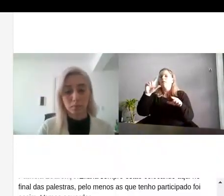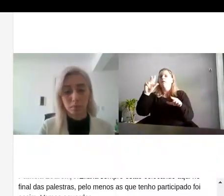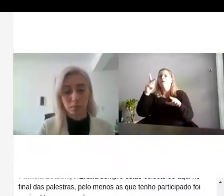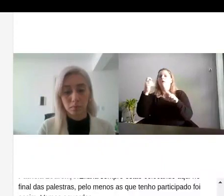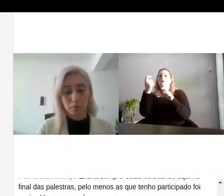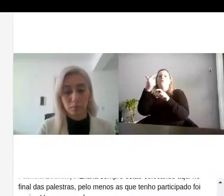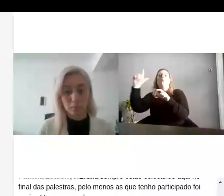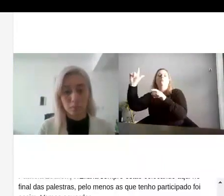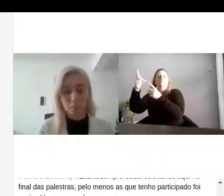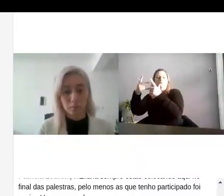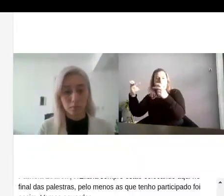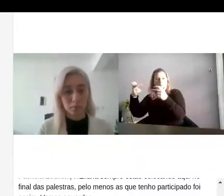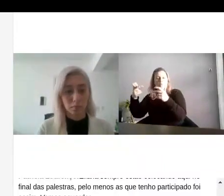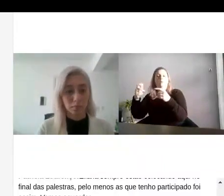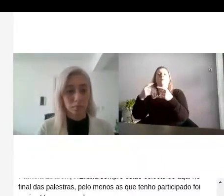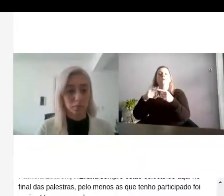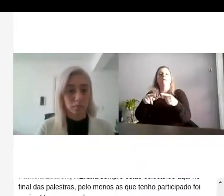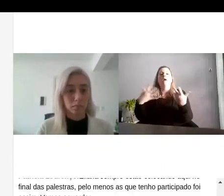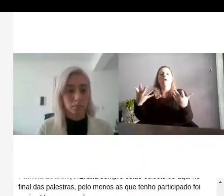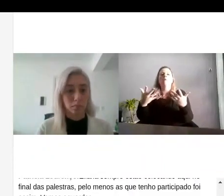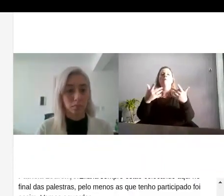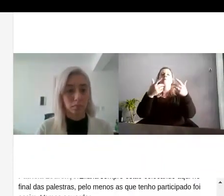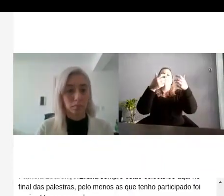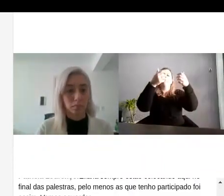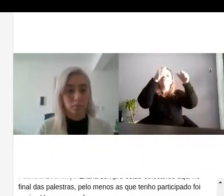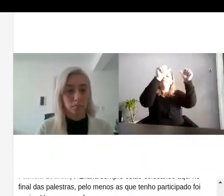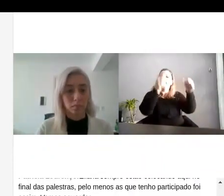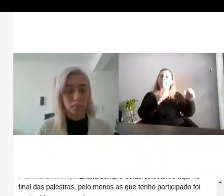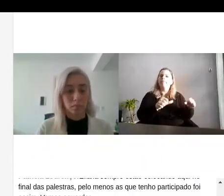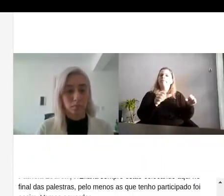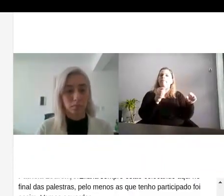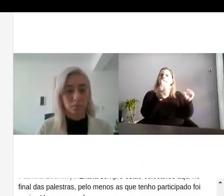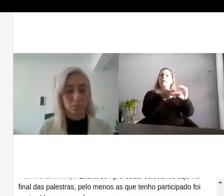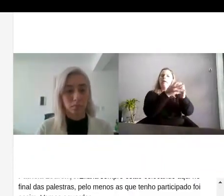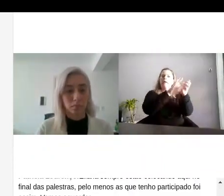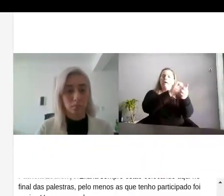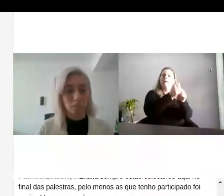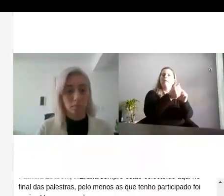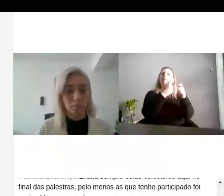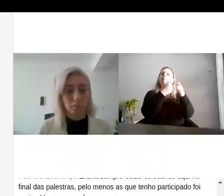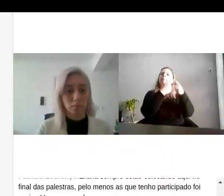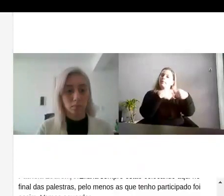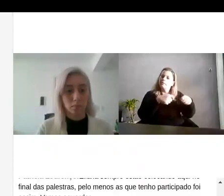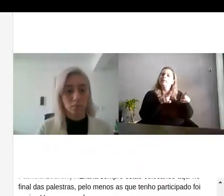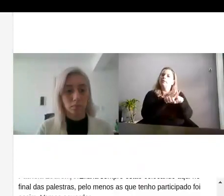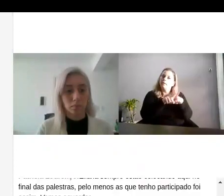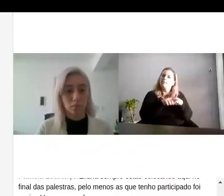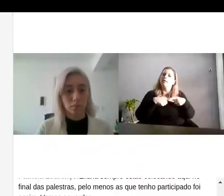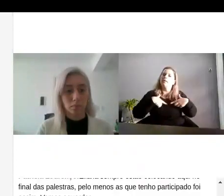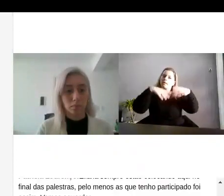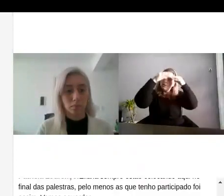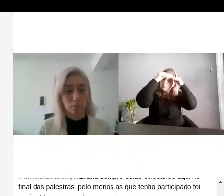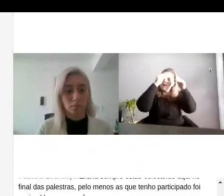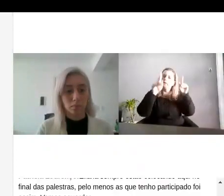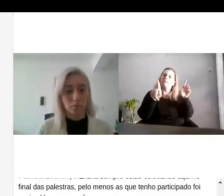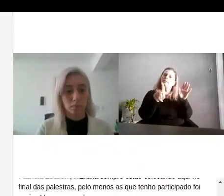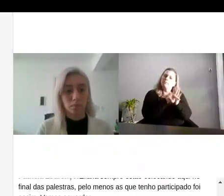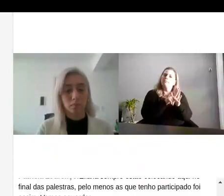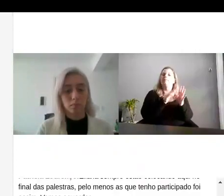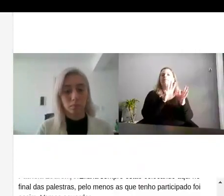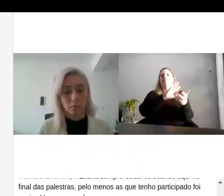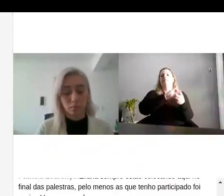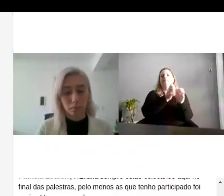E para as obras de arte também precisamos da linguagem artística. E como faz isso? Estudando. Eu